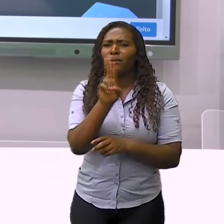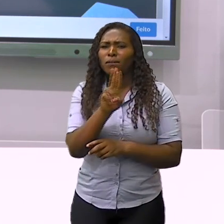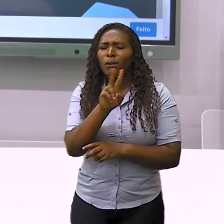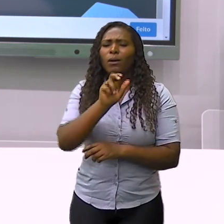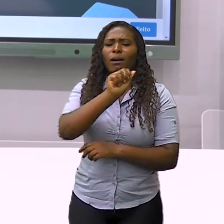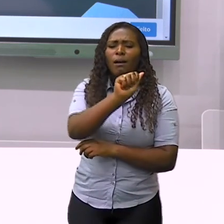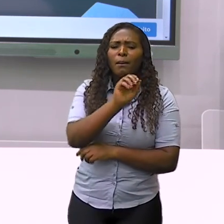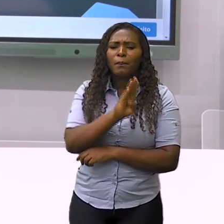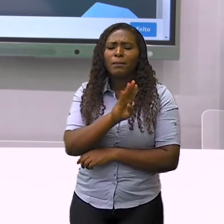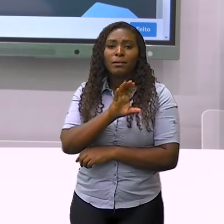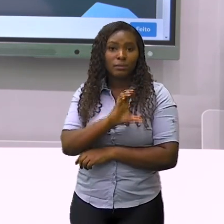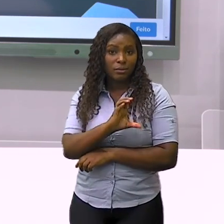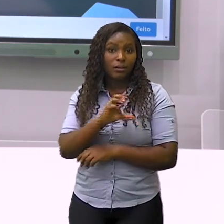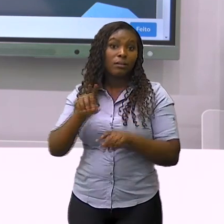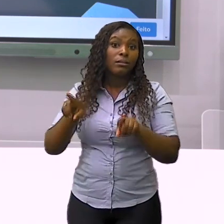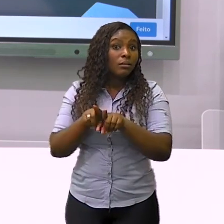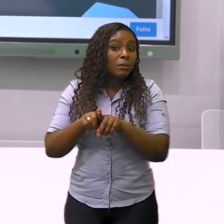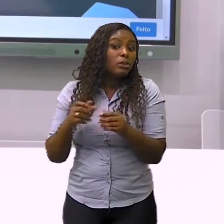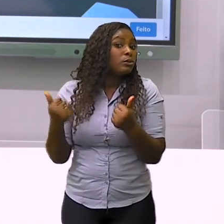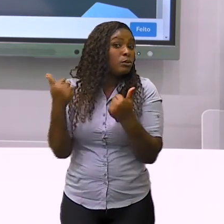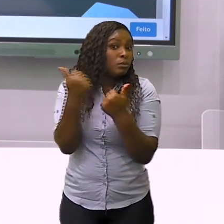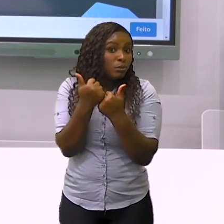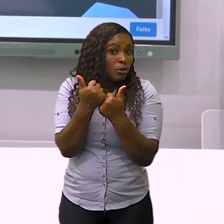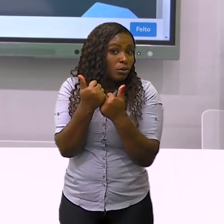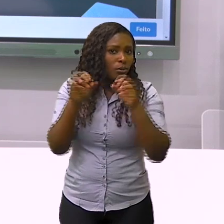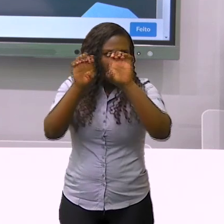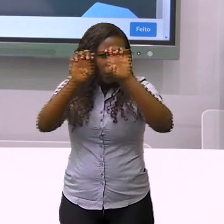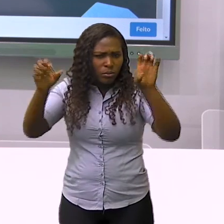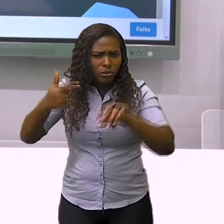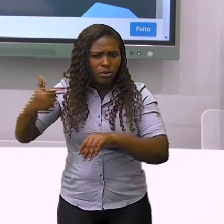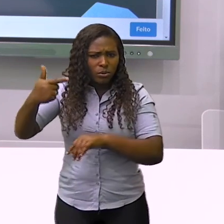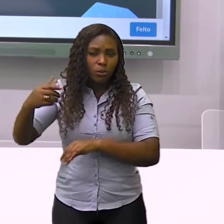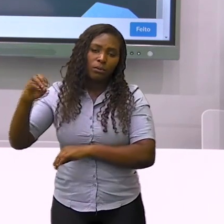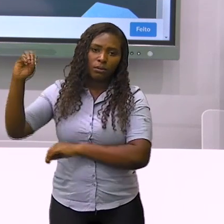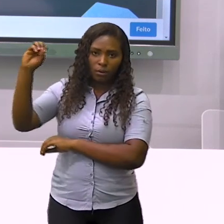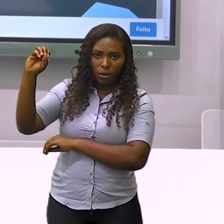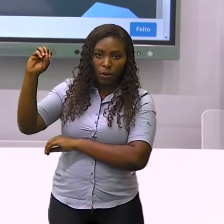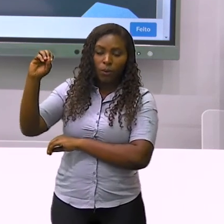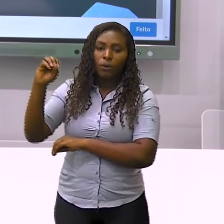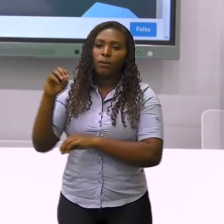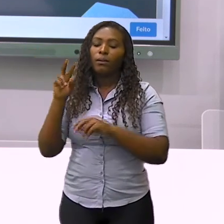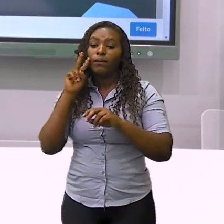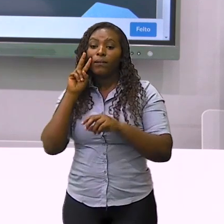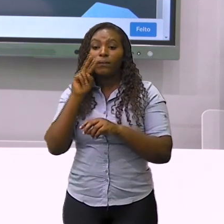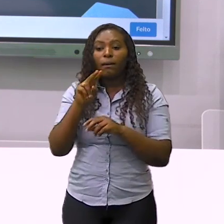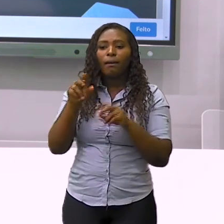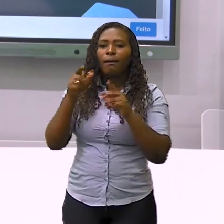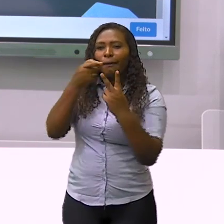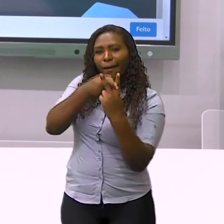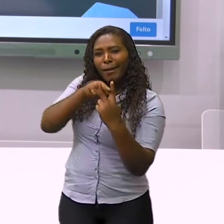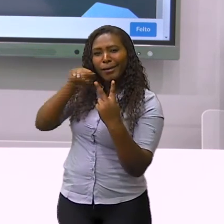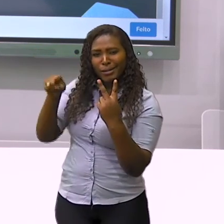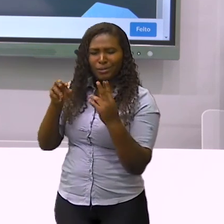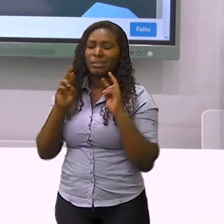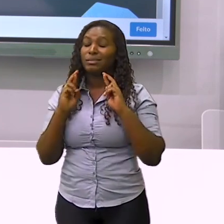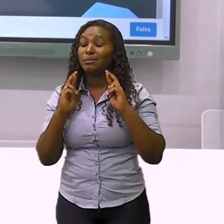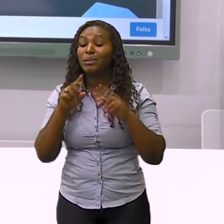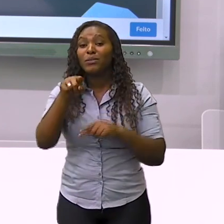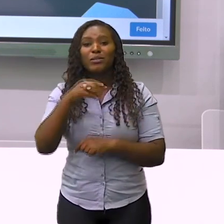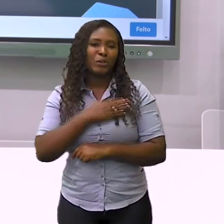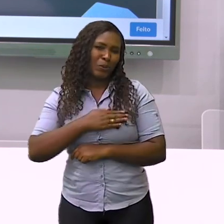vezes A. O A é 1, 2 vezes 1, 2. Então, nós vamos ter x1